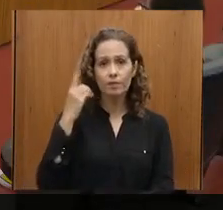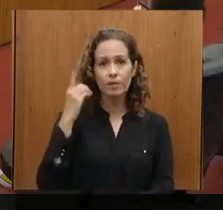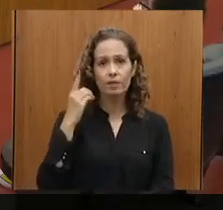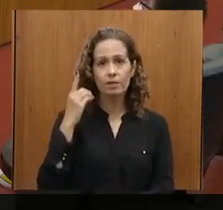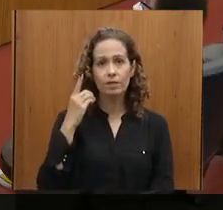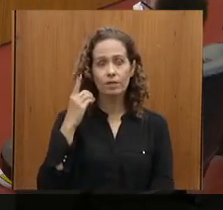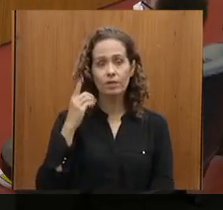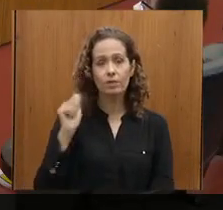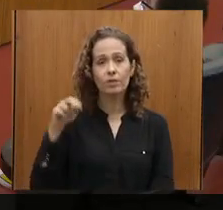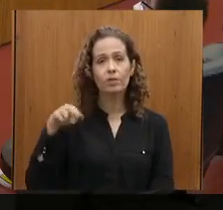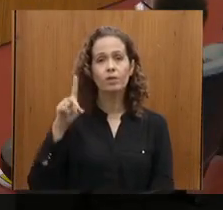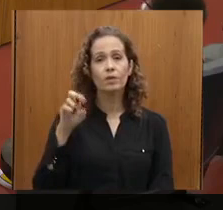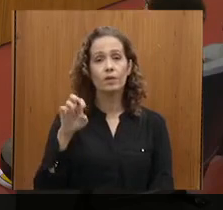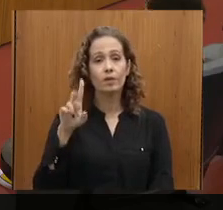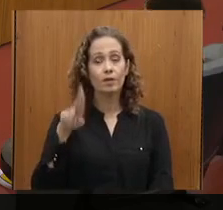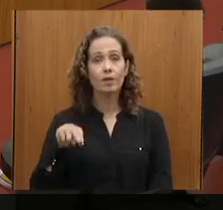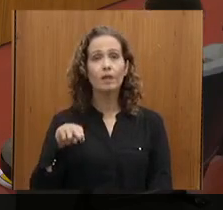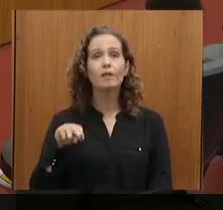Deputado André Quintão.